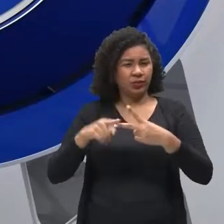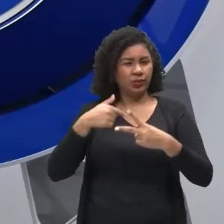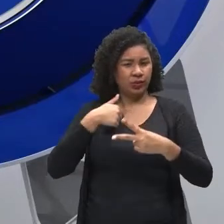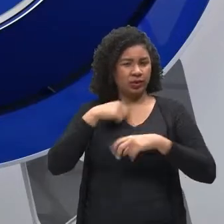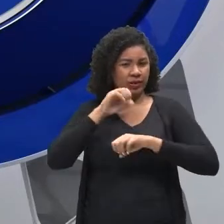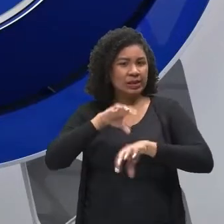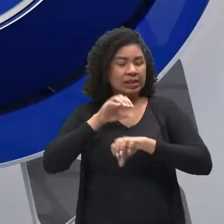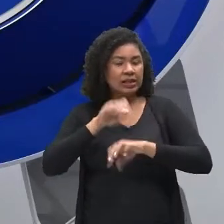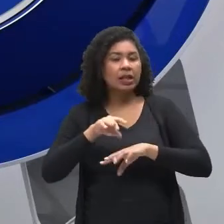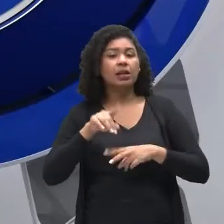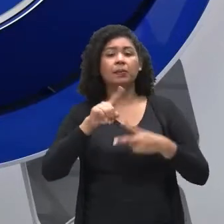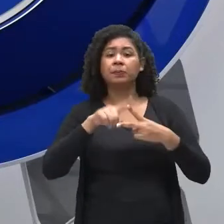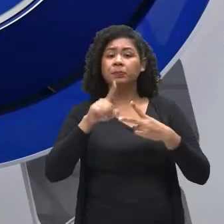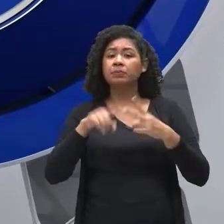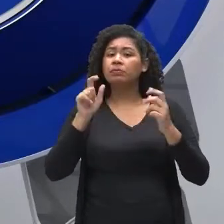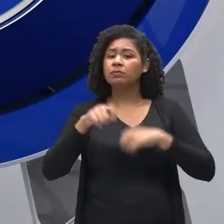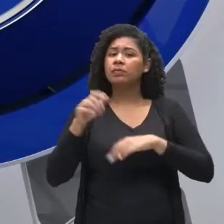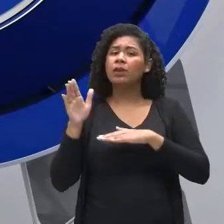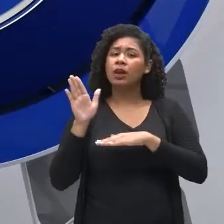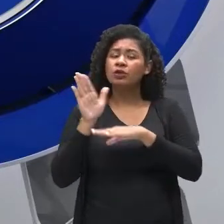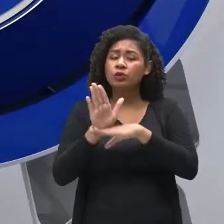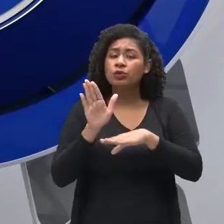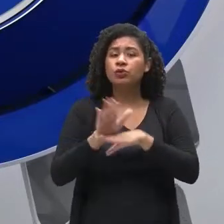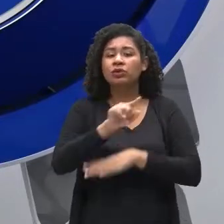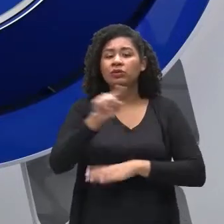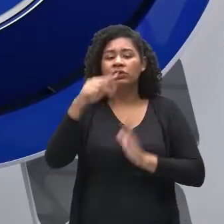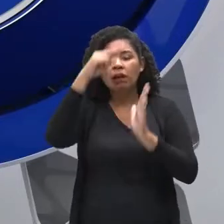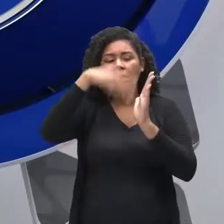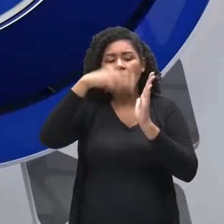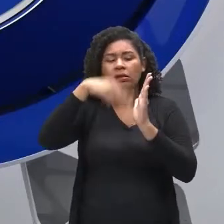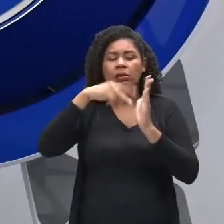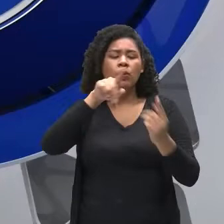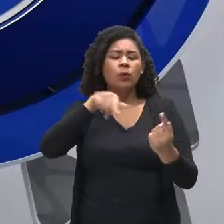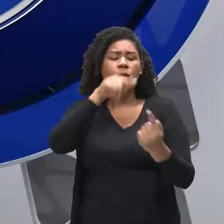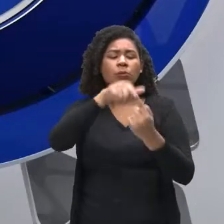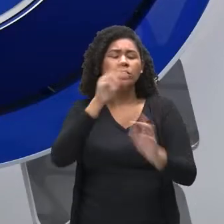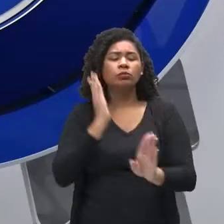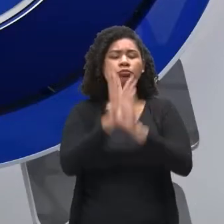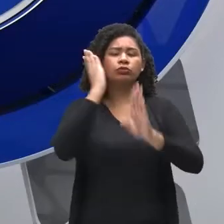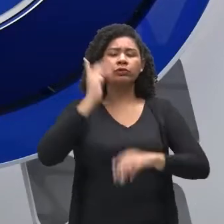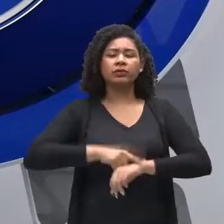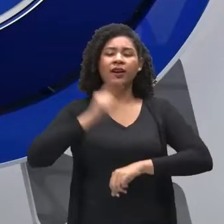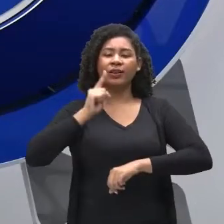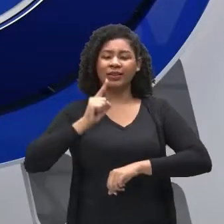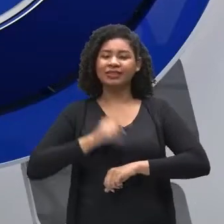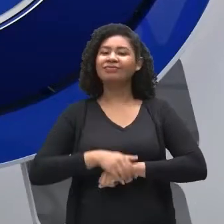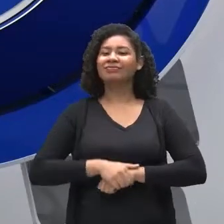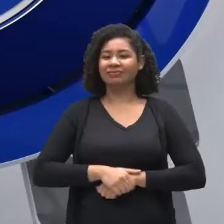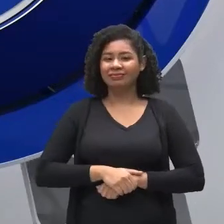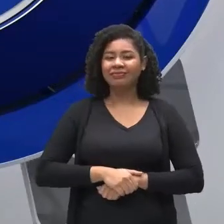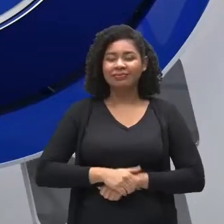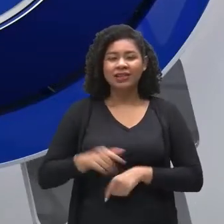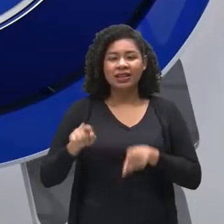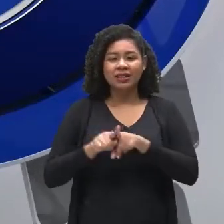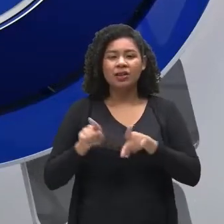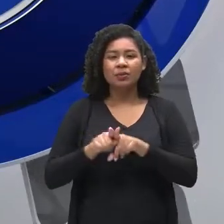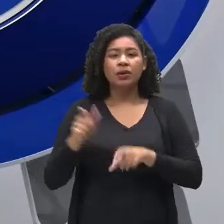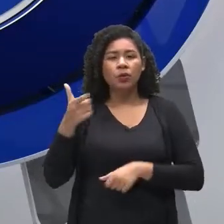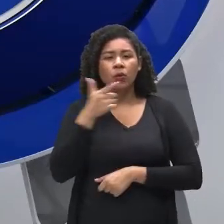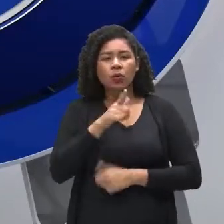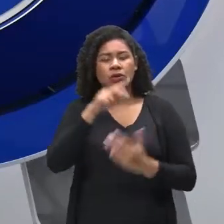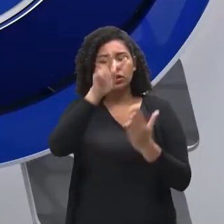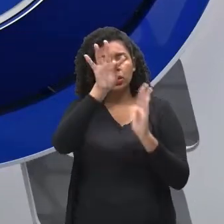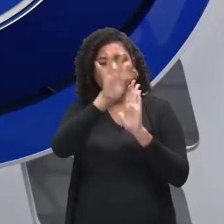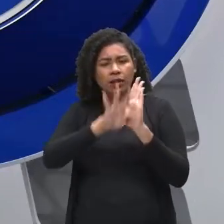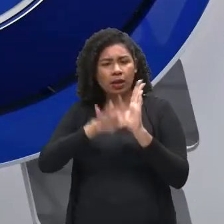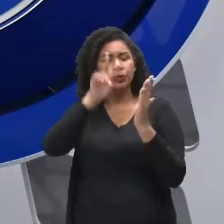nos ajudam a fazer uma leitura mais efetiva, mais objetiva e alcançar e conseguir extrair do texto aquilo